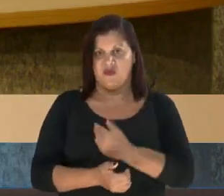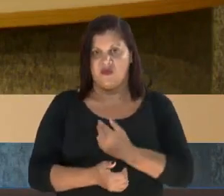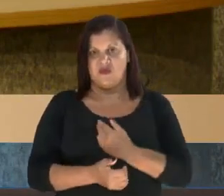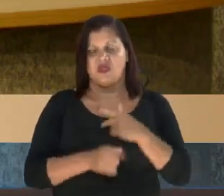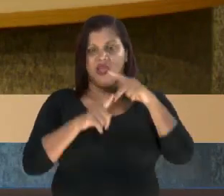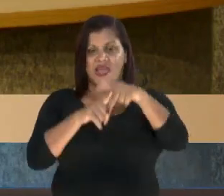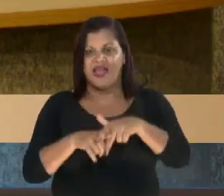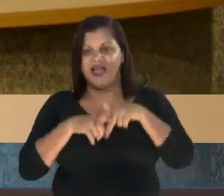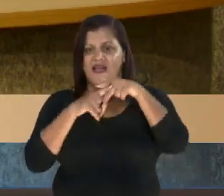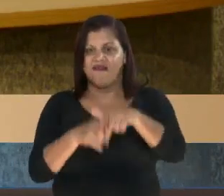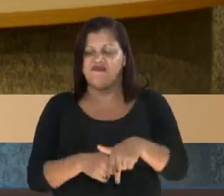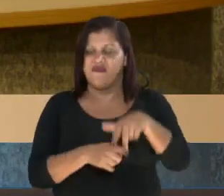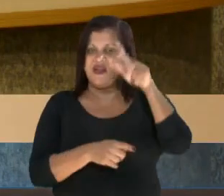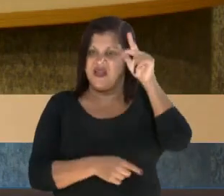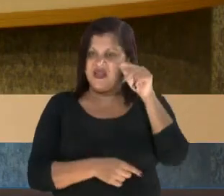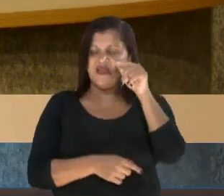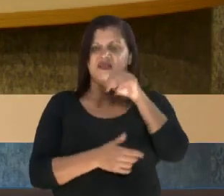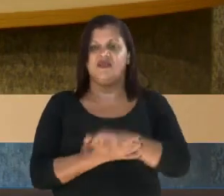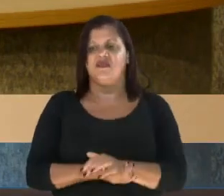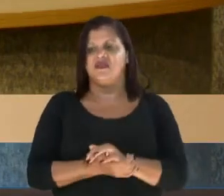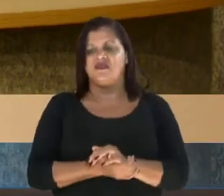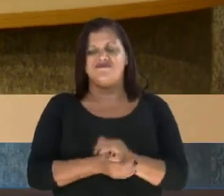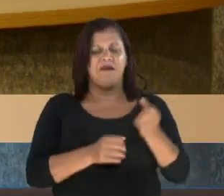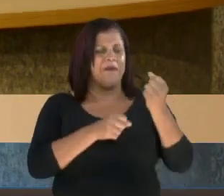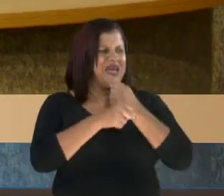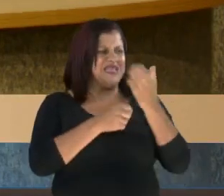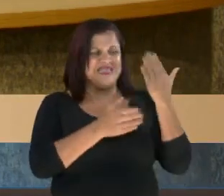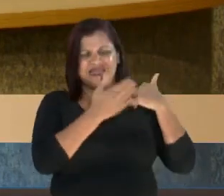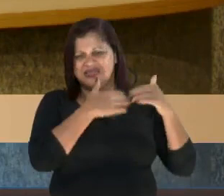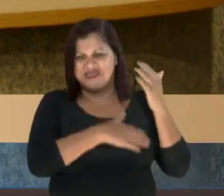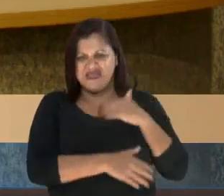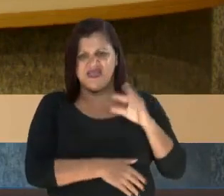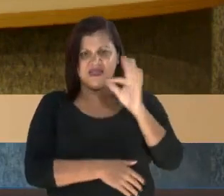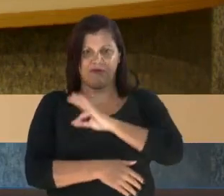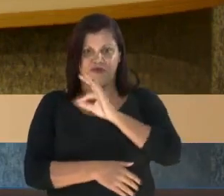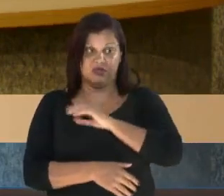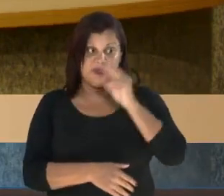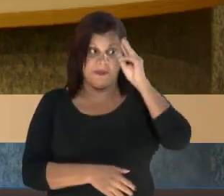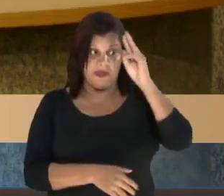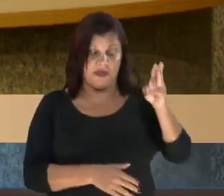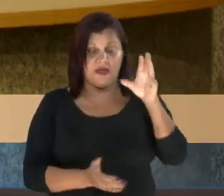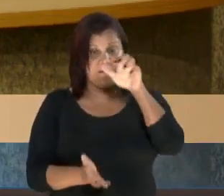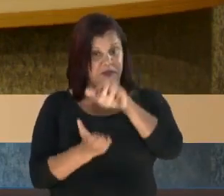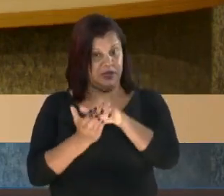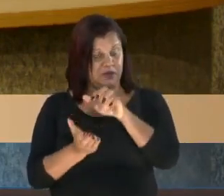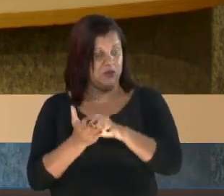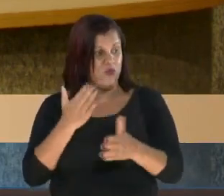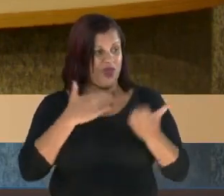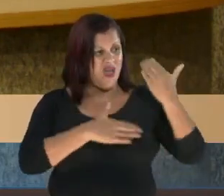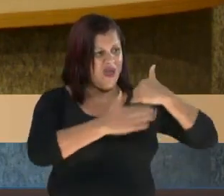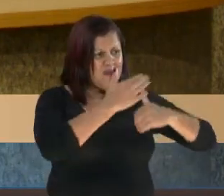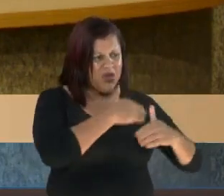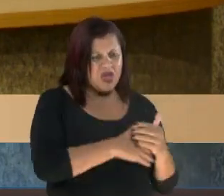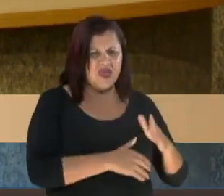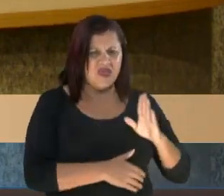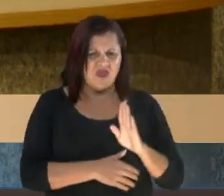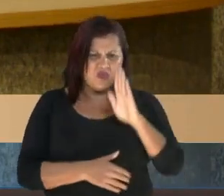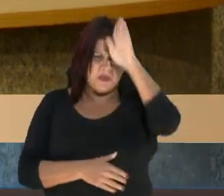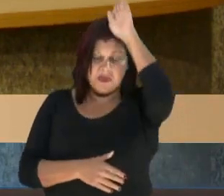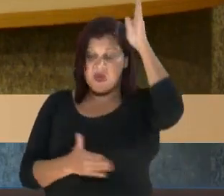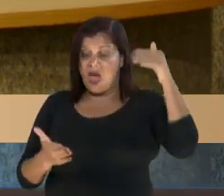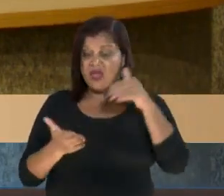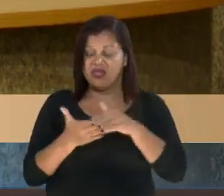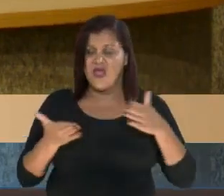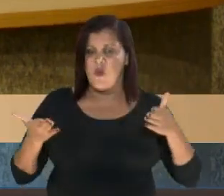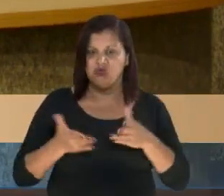cavalaria que é uma das tropas mais antigas da Polícia Militar do Estado de Pernambuco né da época Ainda do império e que até